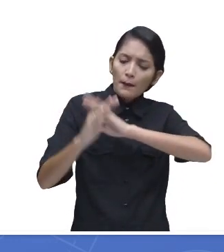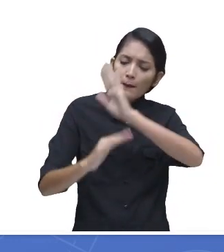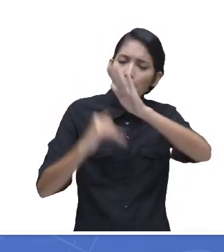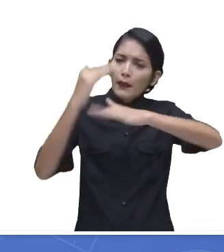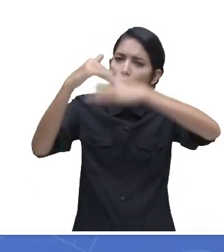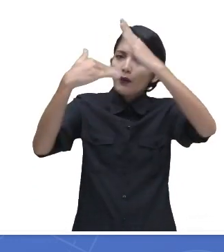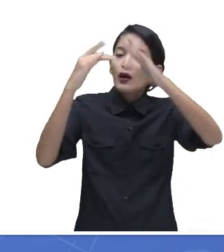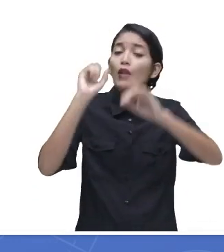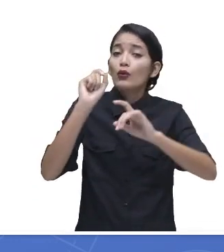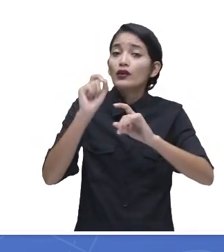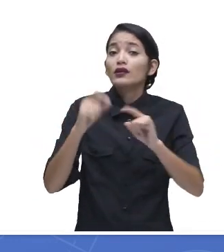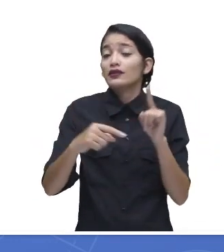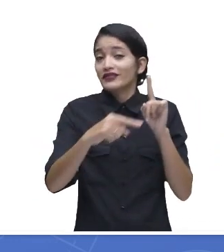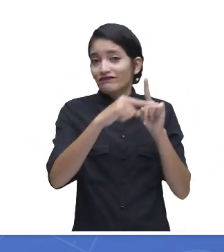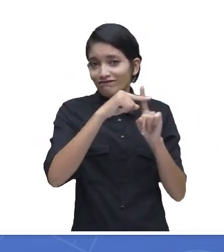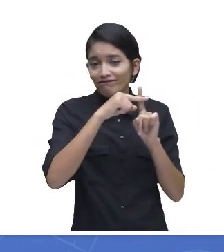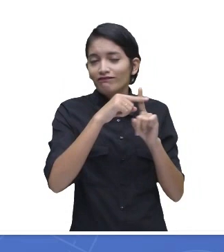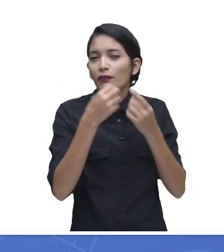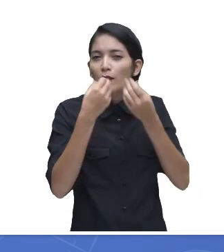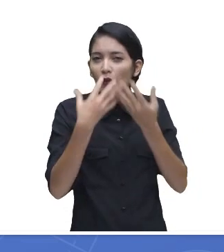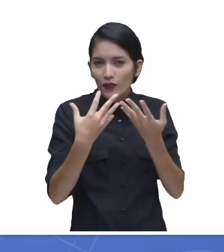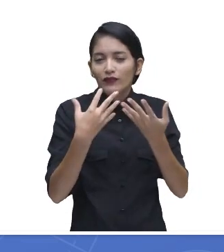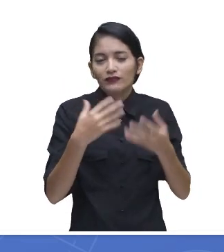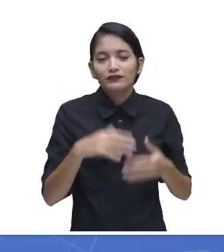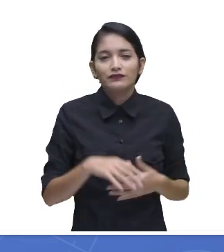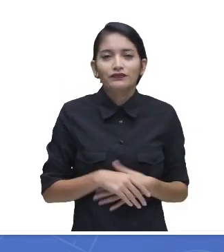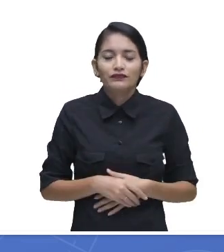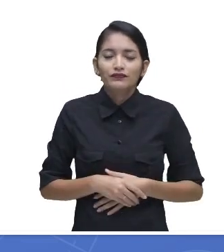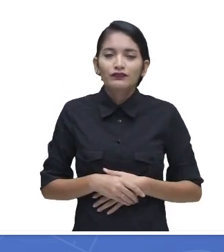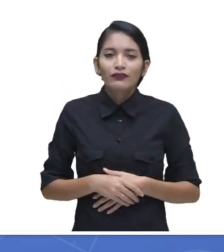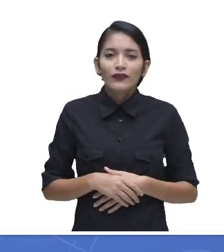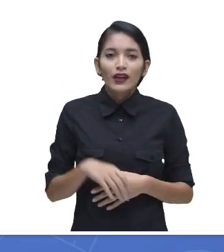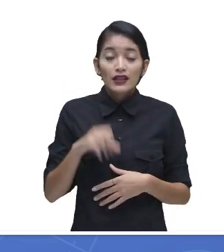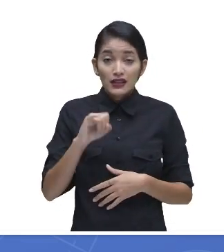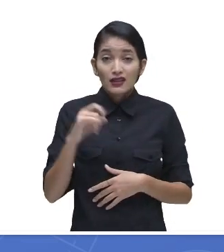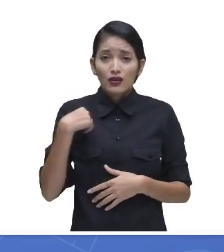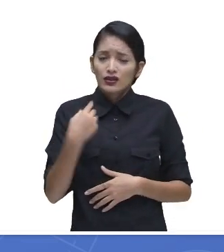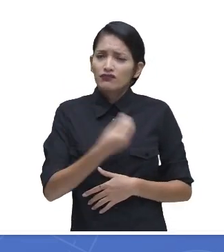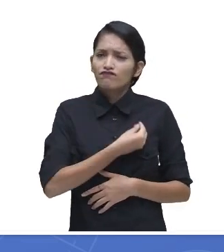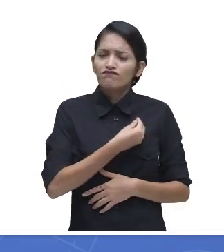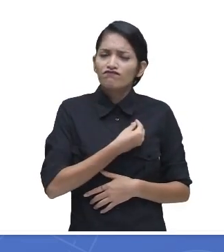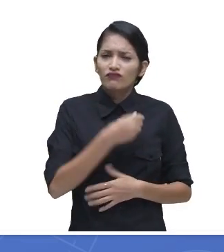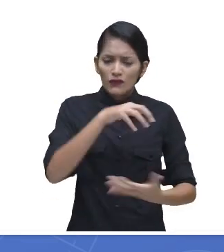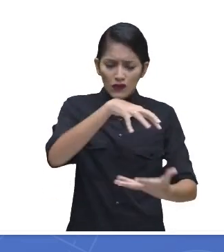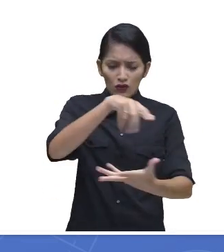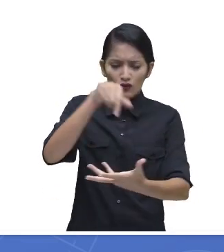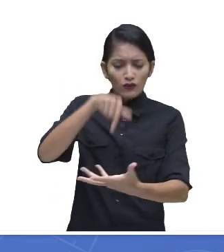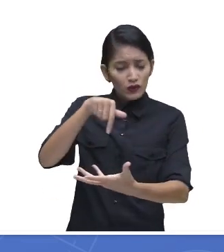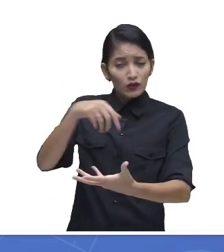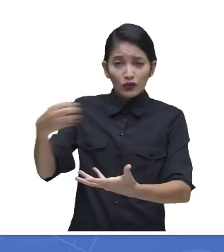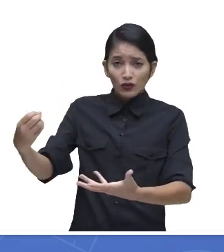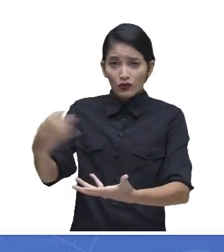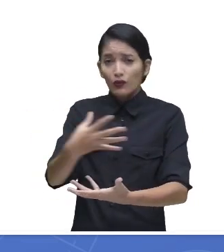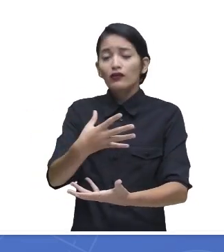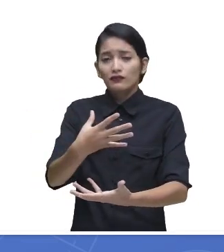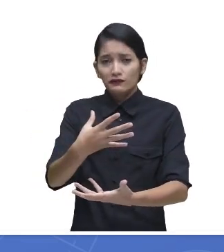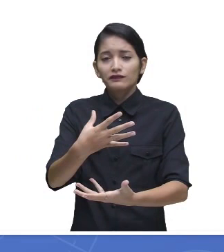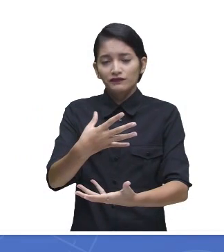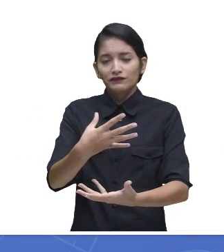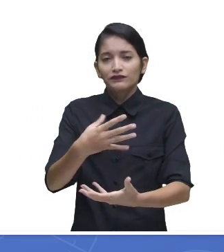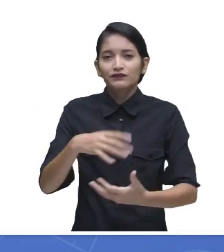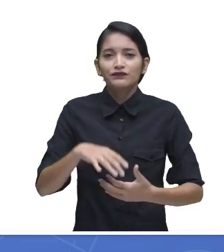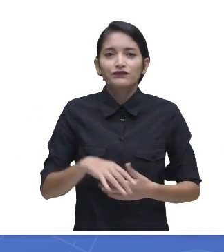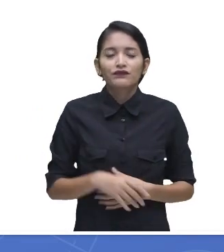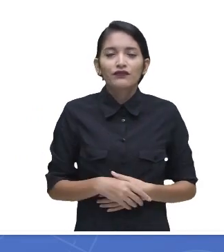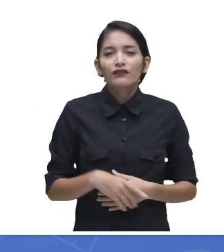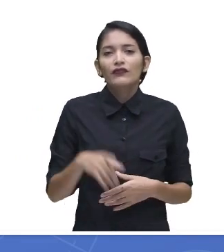é algo positivo, né? Então, se nós vivemos num mundo denominado moderno,